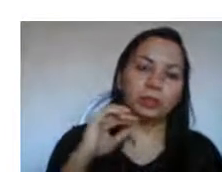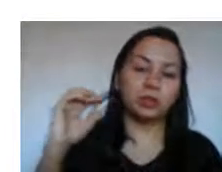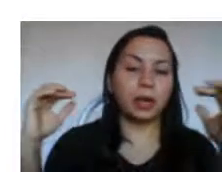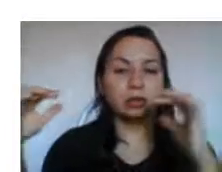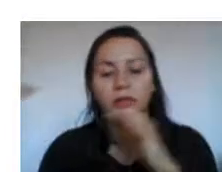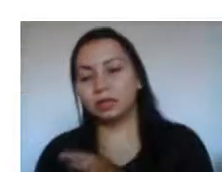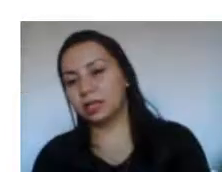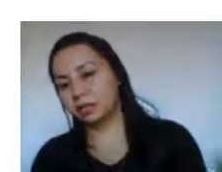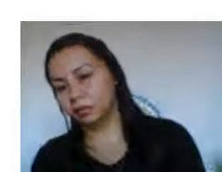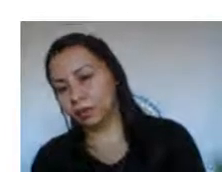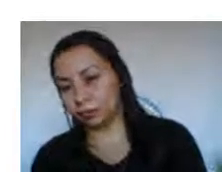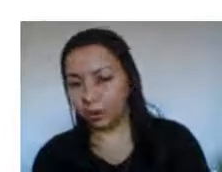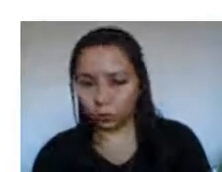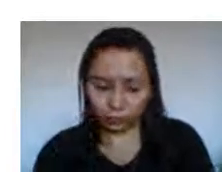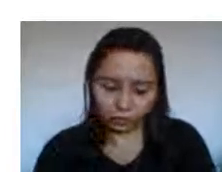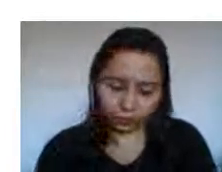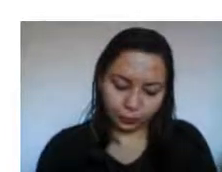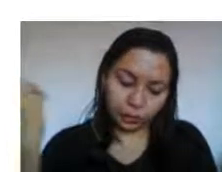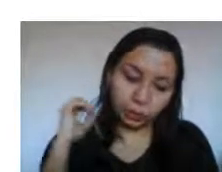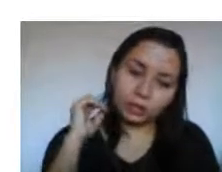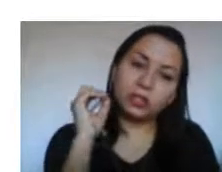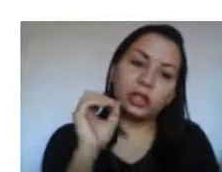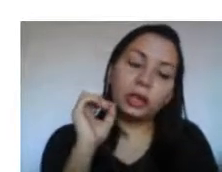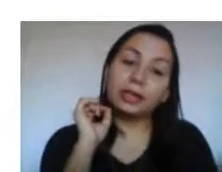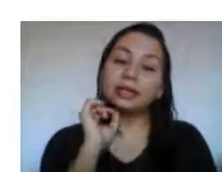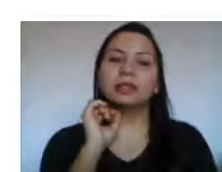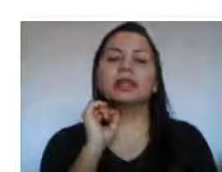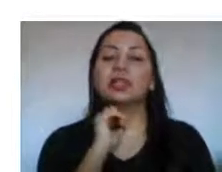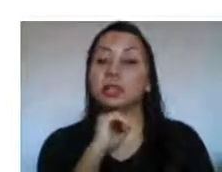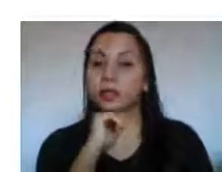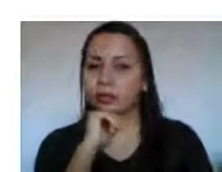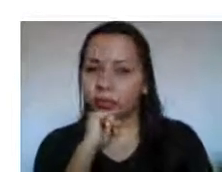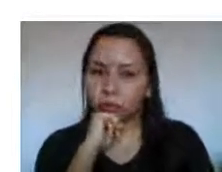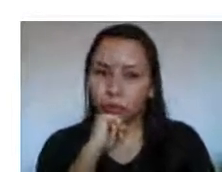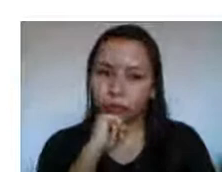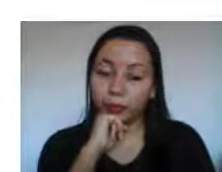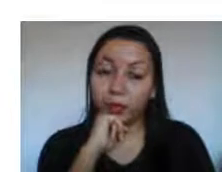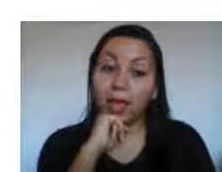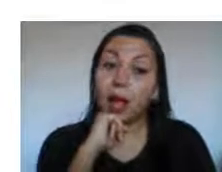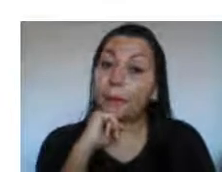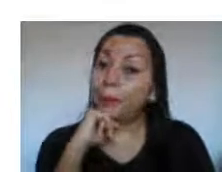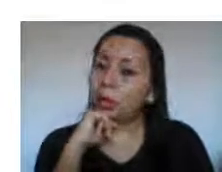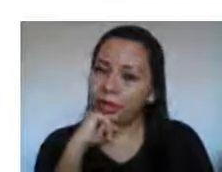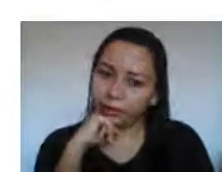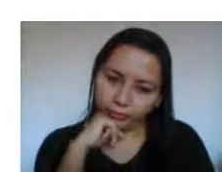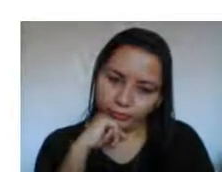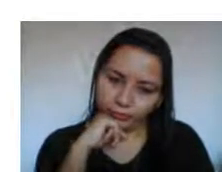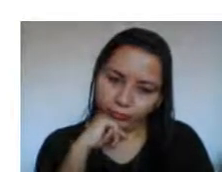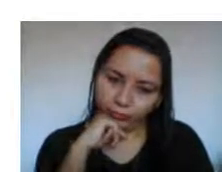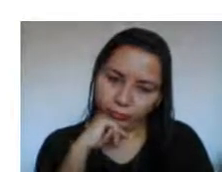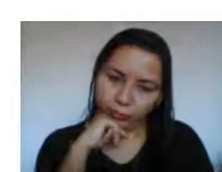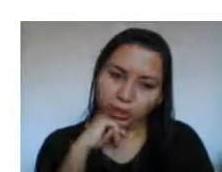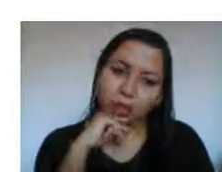algumas espécies e desfavorável a outras. Então, existe aí a necessidade desse efeito estufa. Porém,